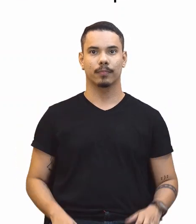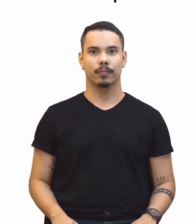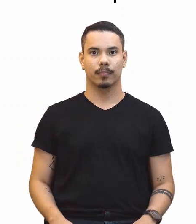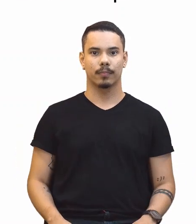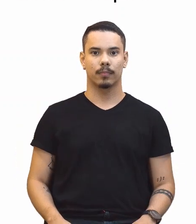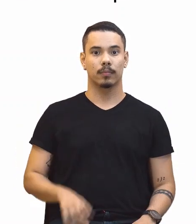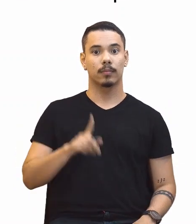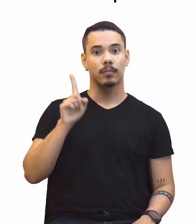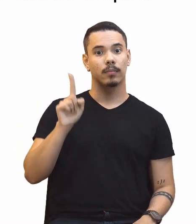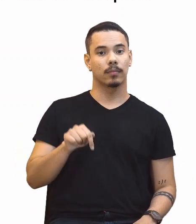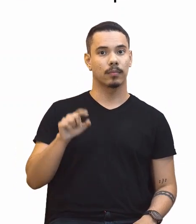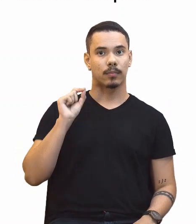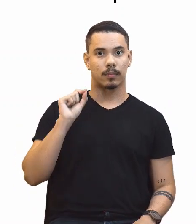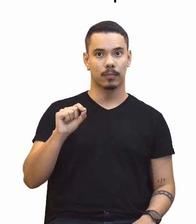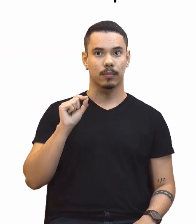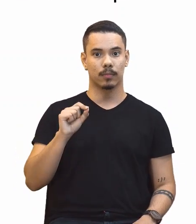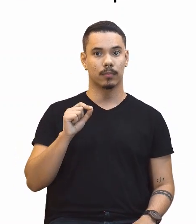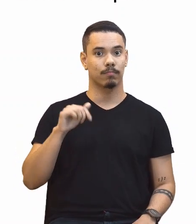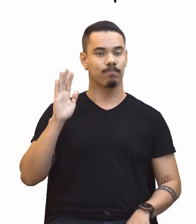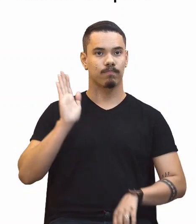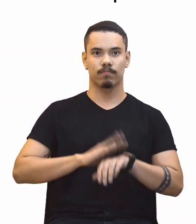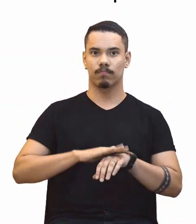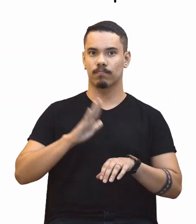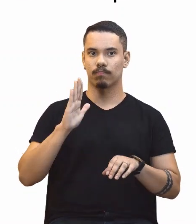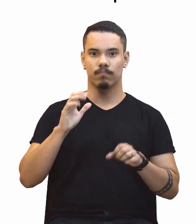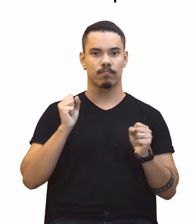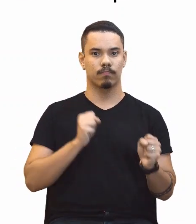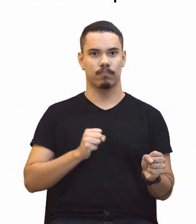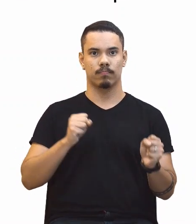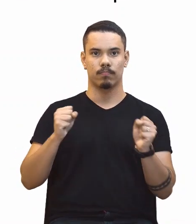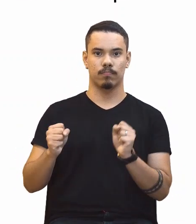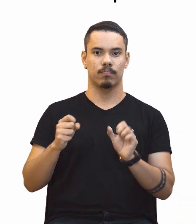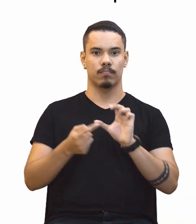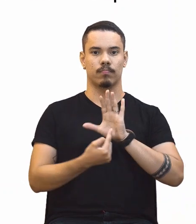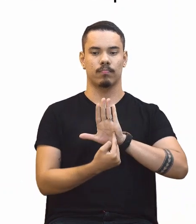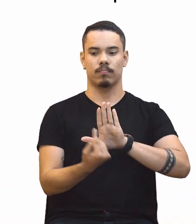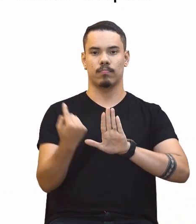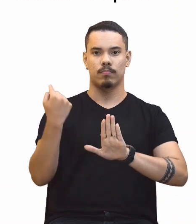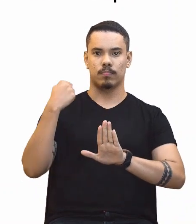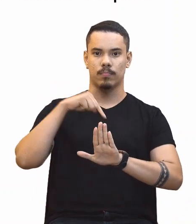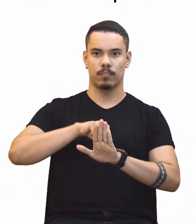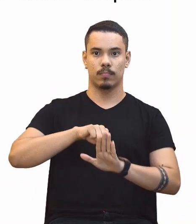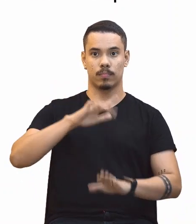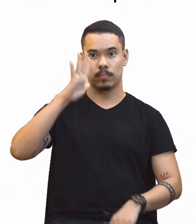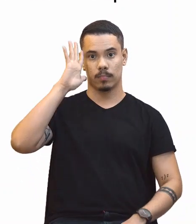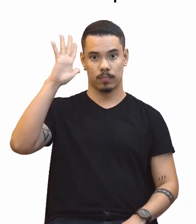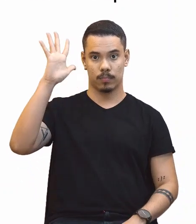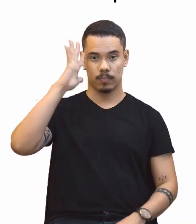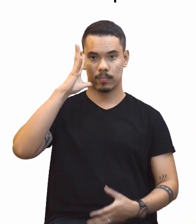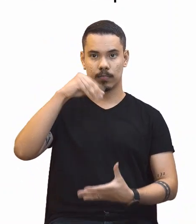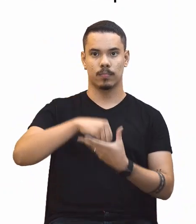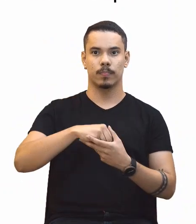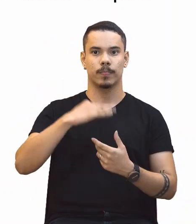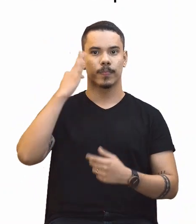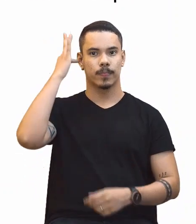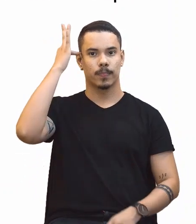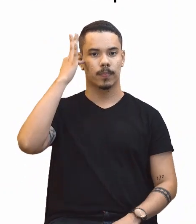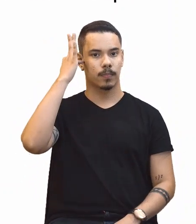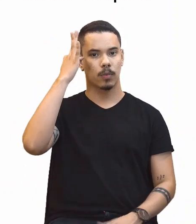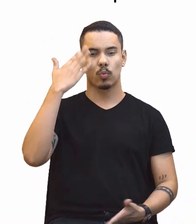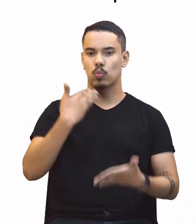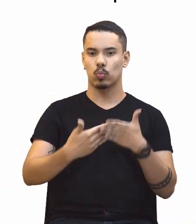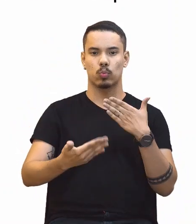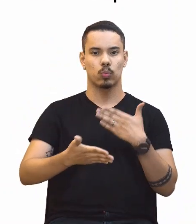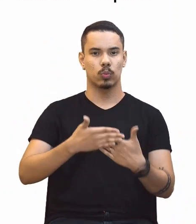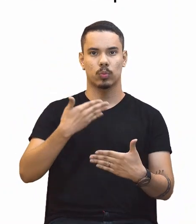é talvez uma das mais poderosas metáforas imaginadas pela filosofia. Em qualquer